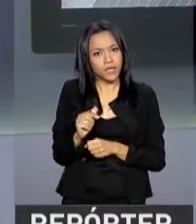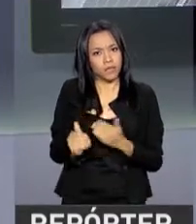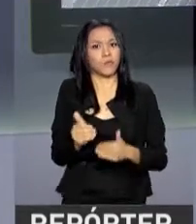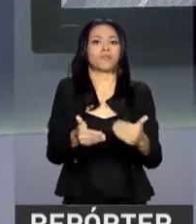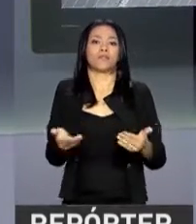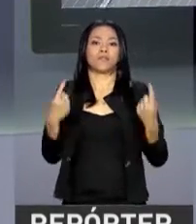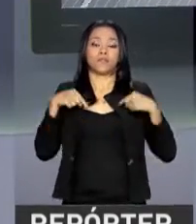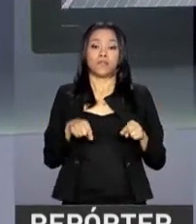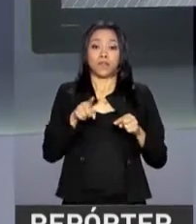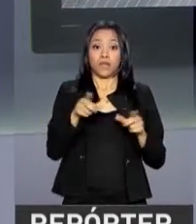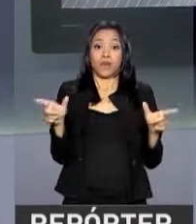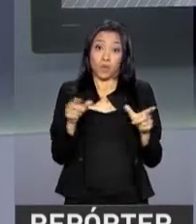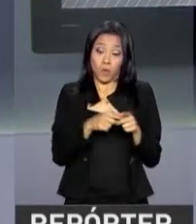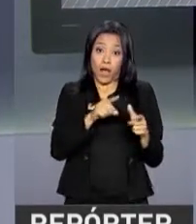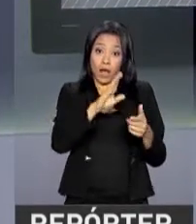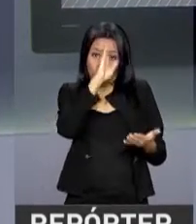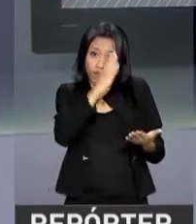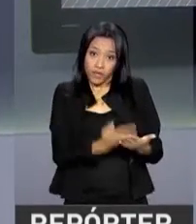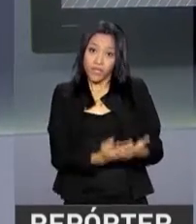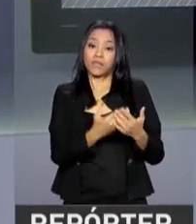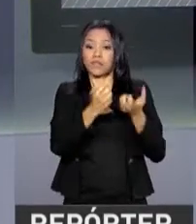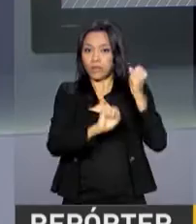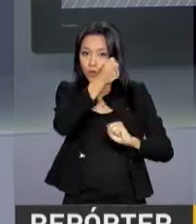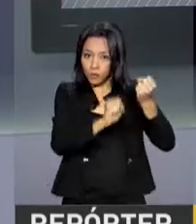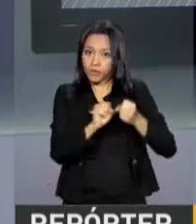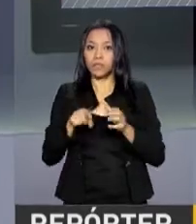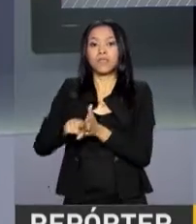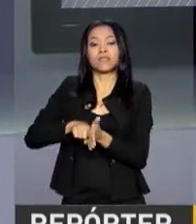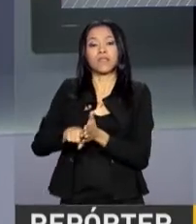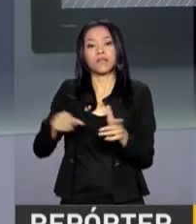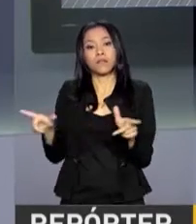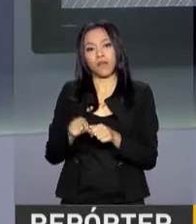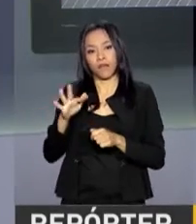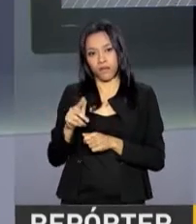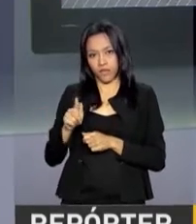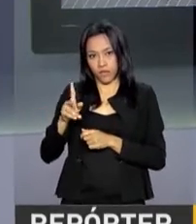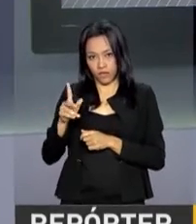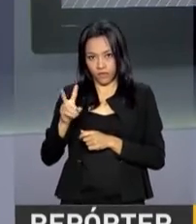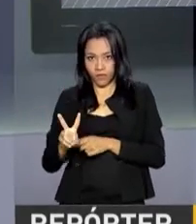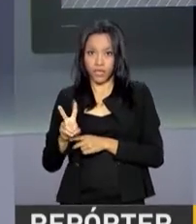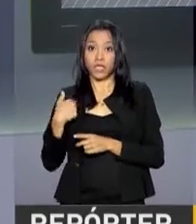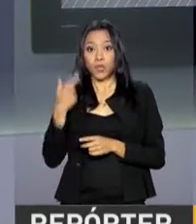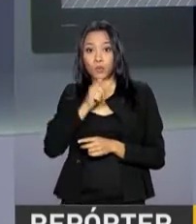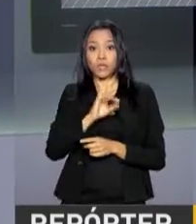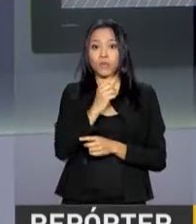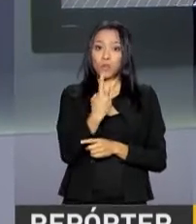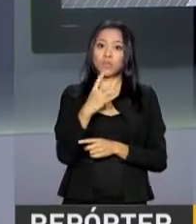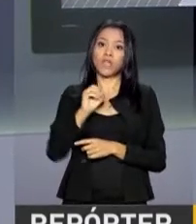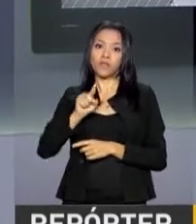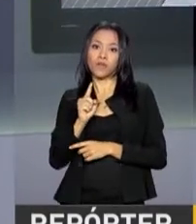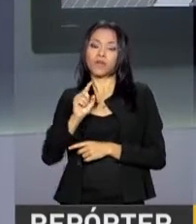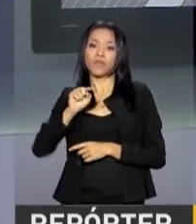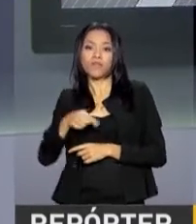índice de confiança da indústria da fundação getúlio vargas chegou em março a 101,7 pontos é o nível mais